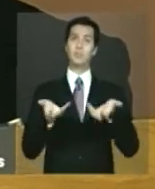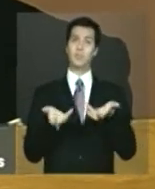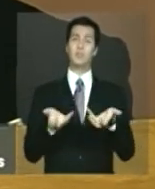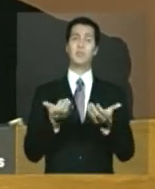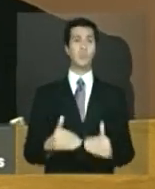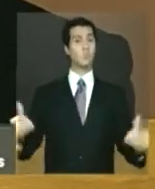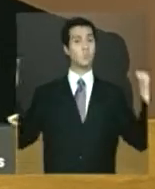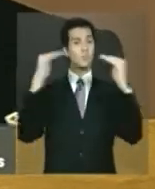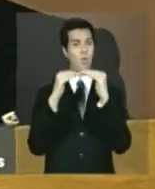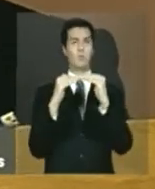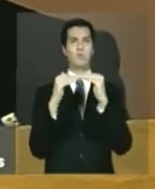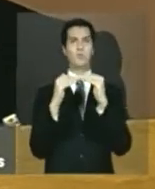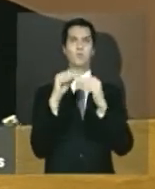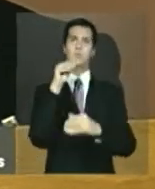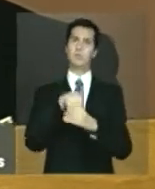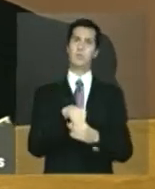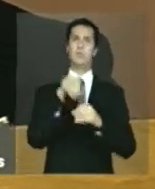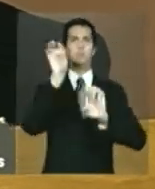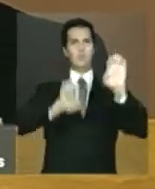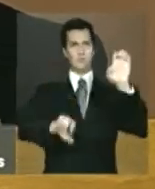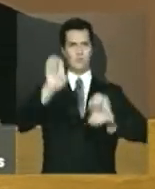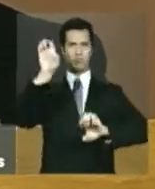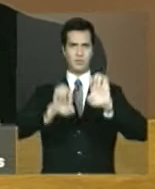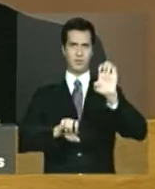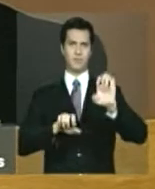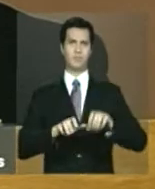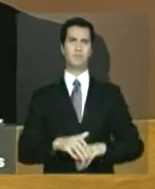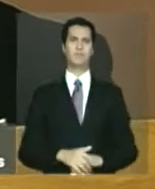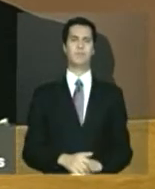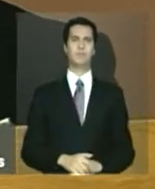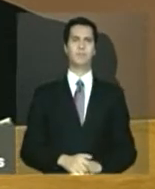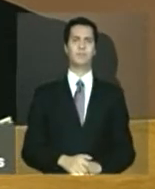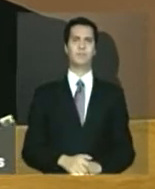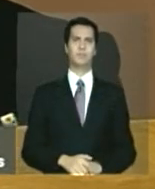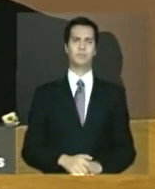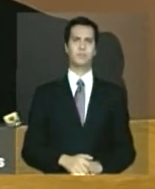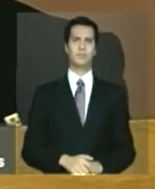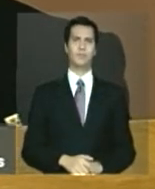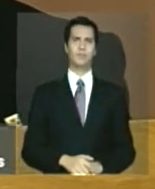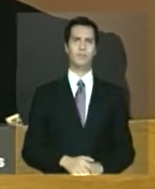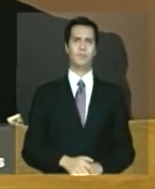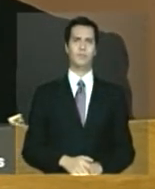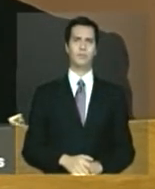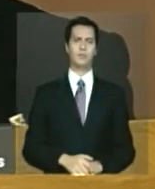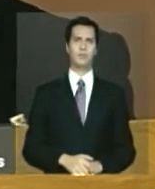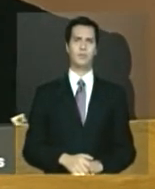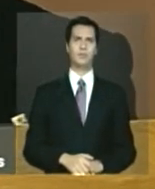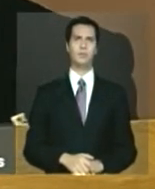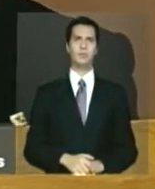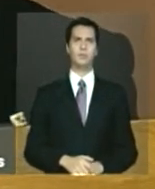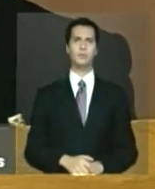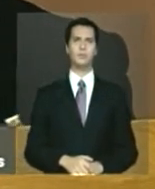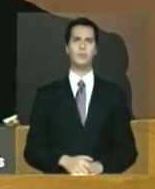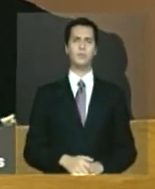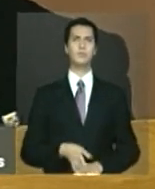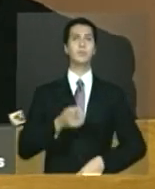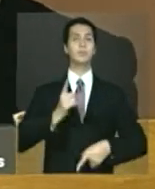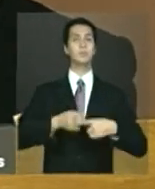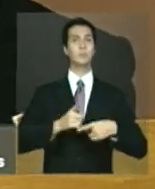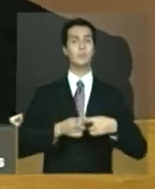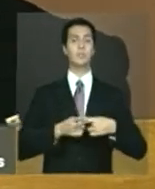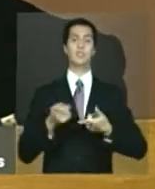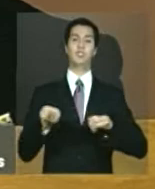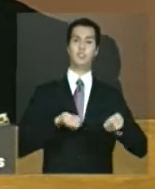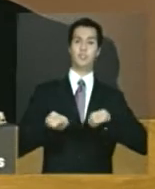gestão em empresas e organizações porque a boa prática de